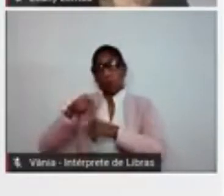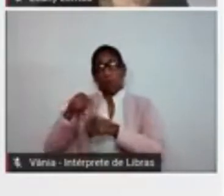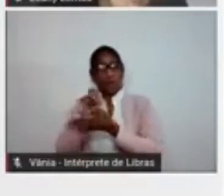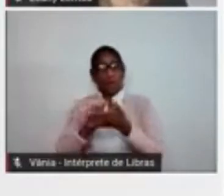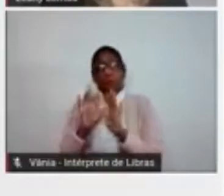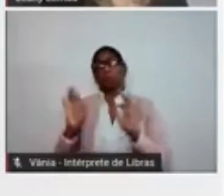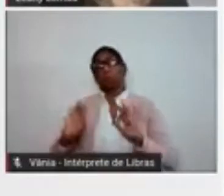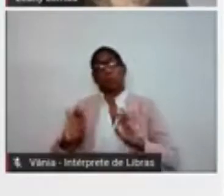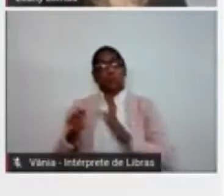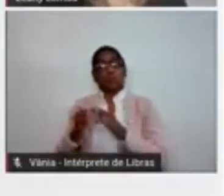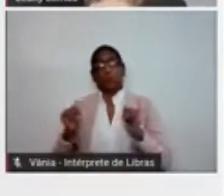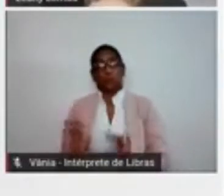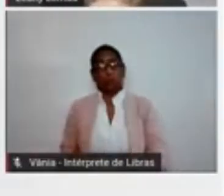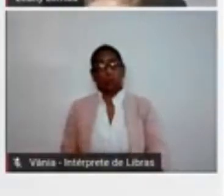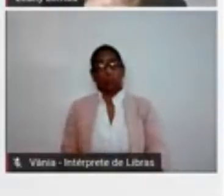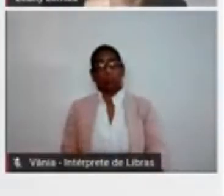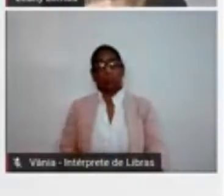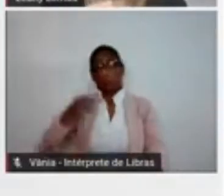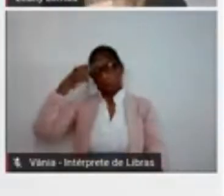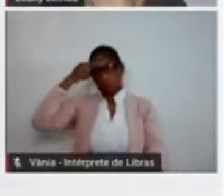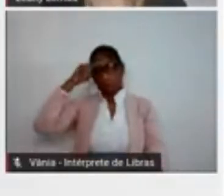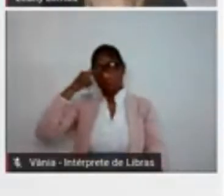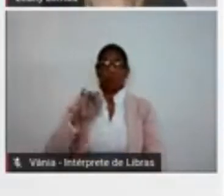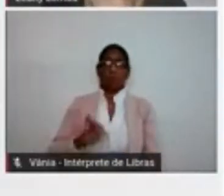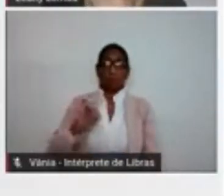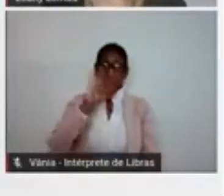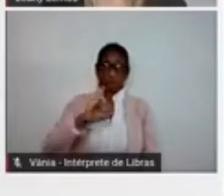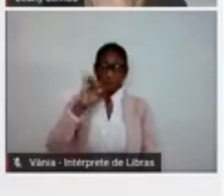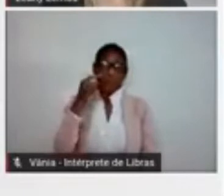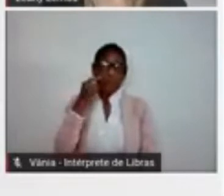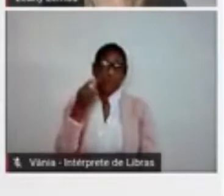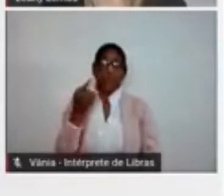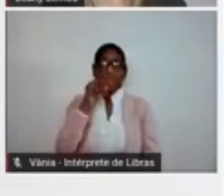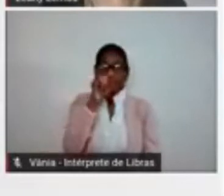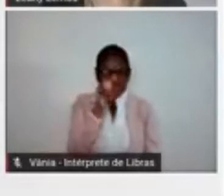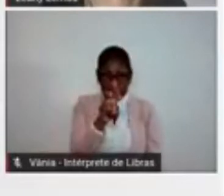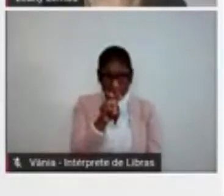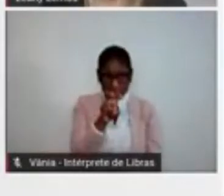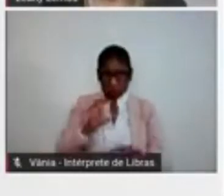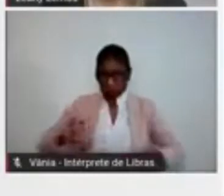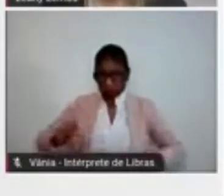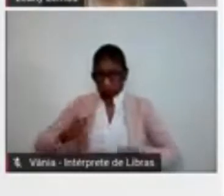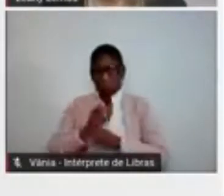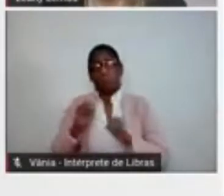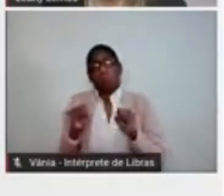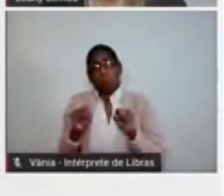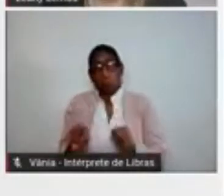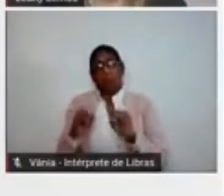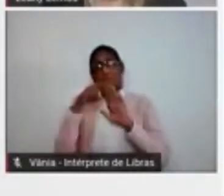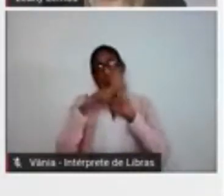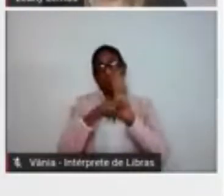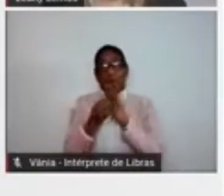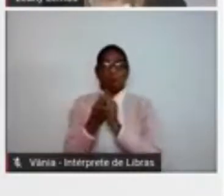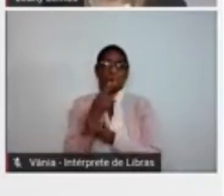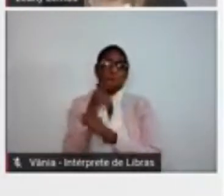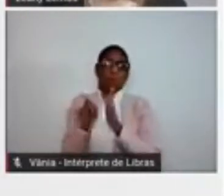região de Uruguaiana, é importante ser dito, né? E 5 dos 11 municípios podem adotar os e a